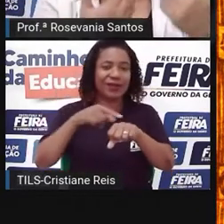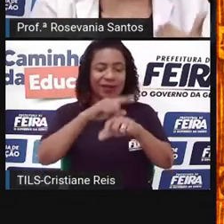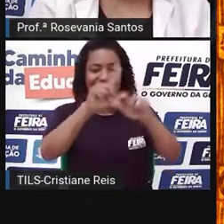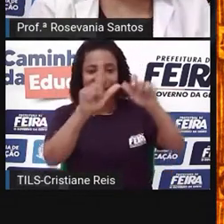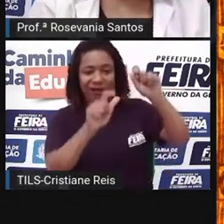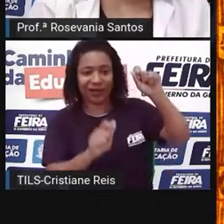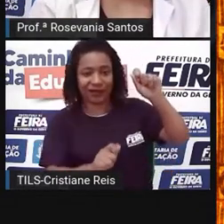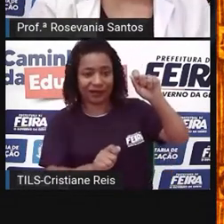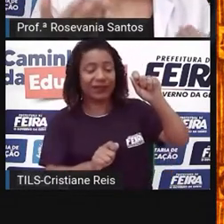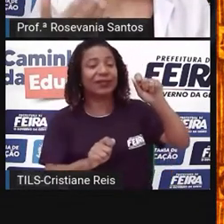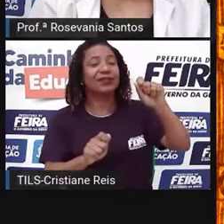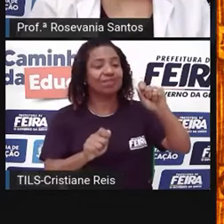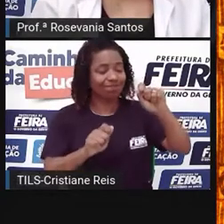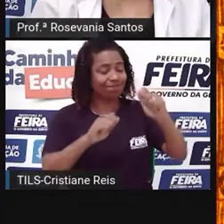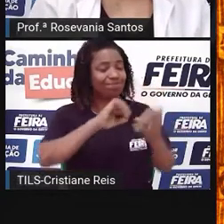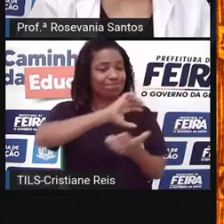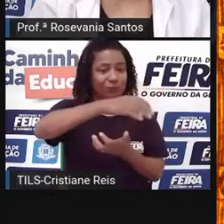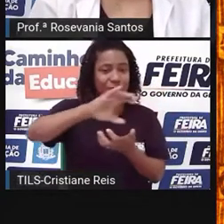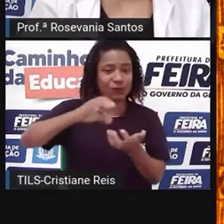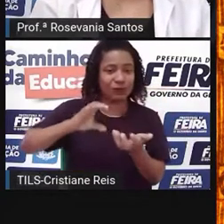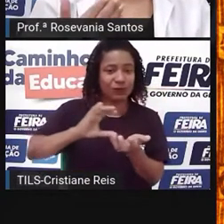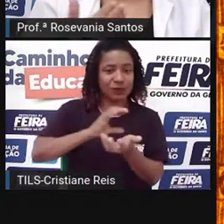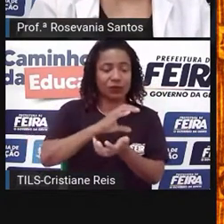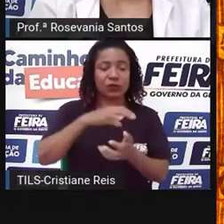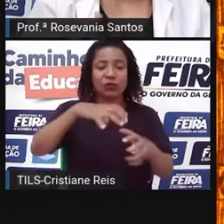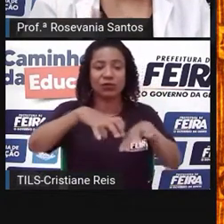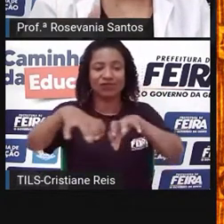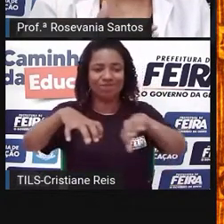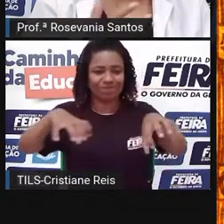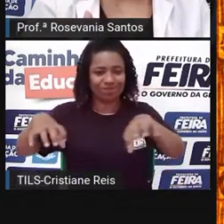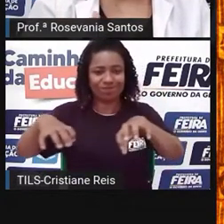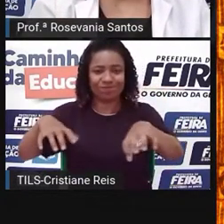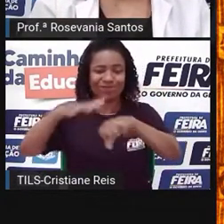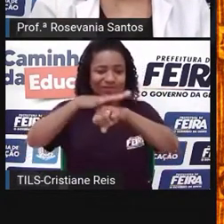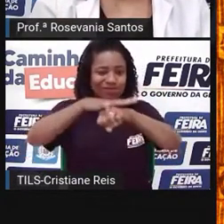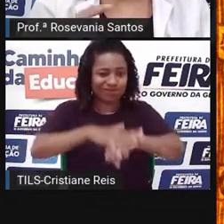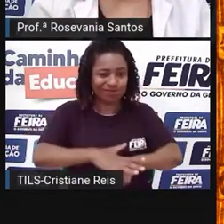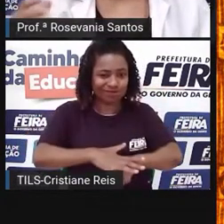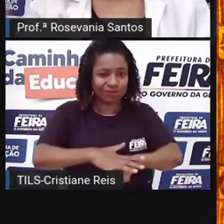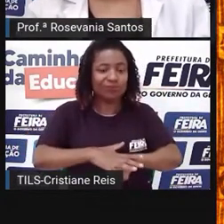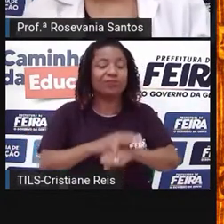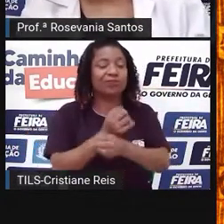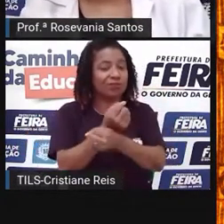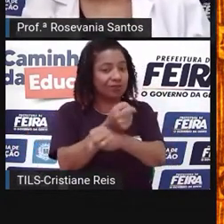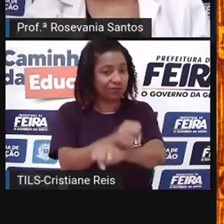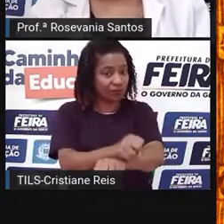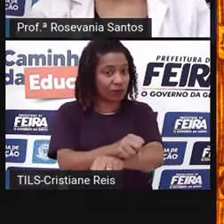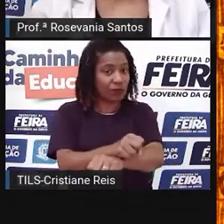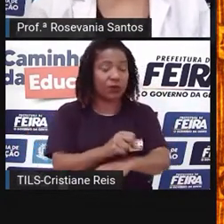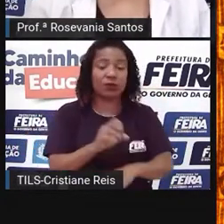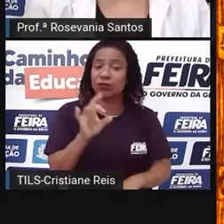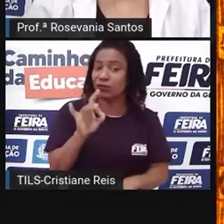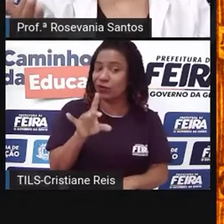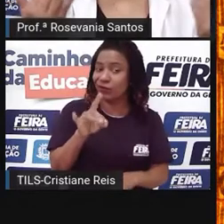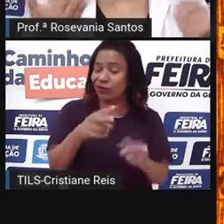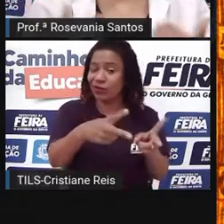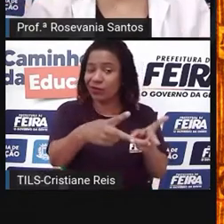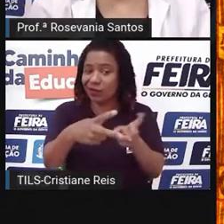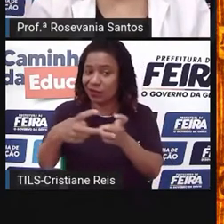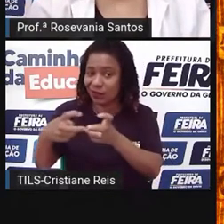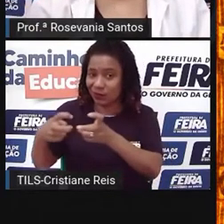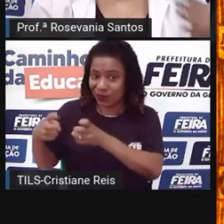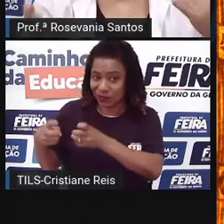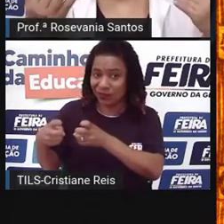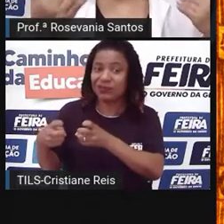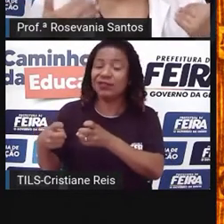também trouxe, né, esses aspectos, que não é só essa questão da exploração econômica, mas também tem